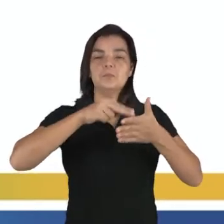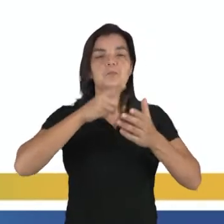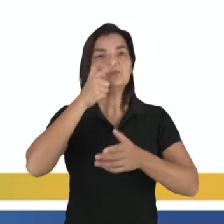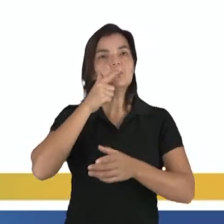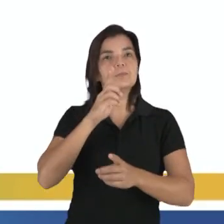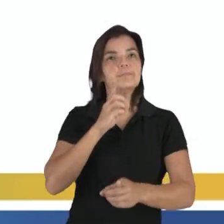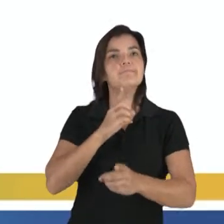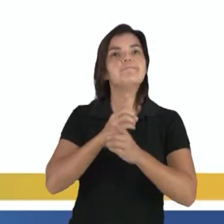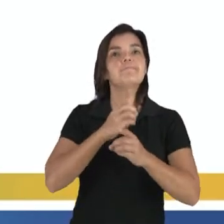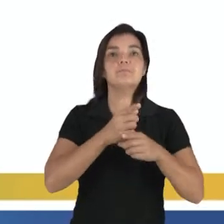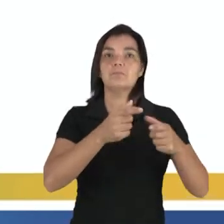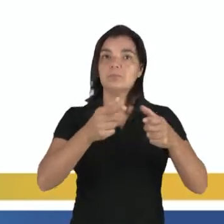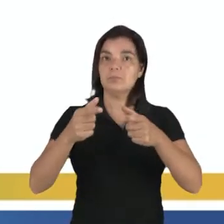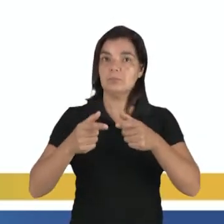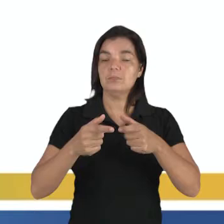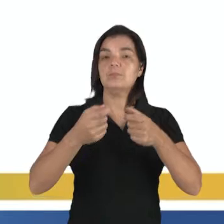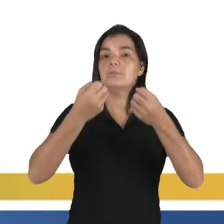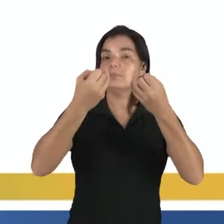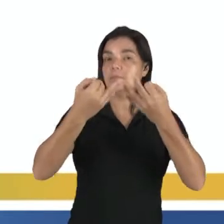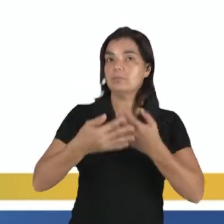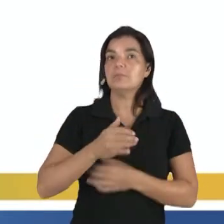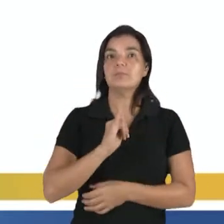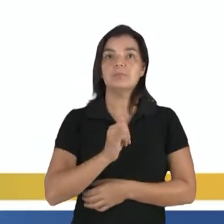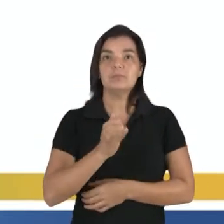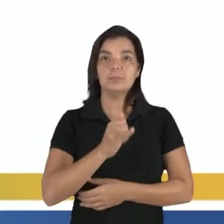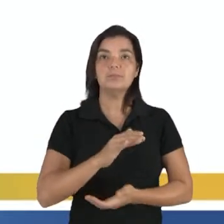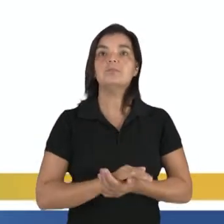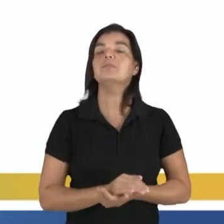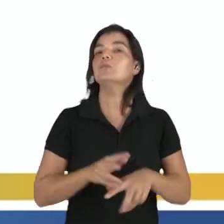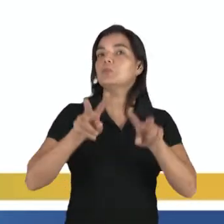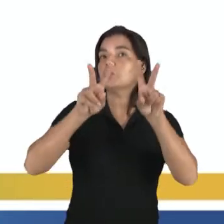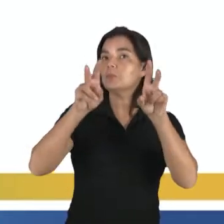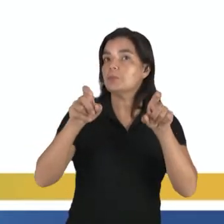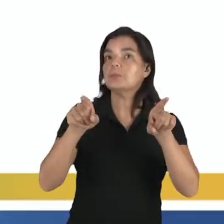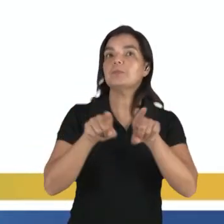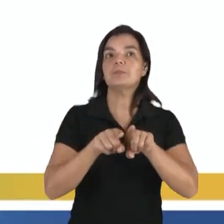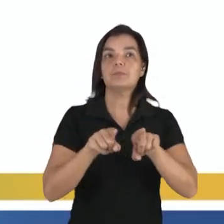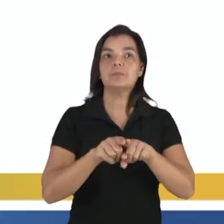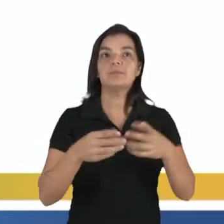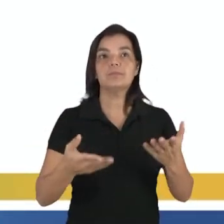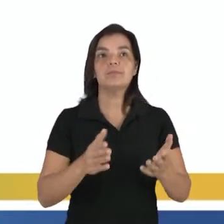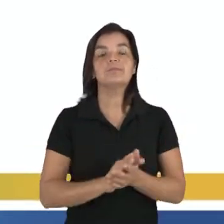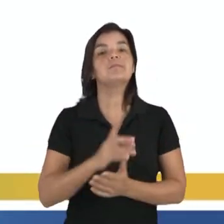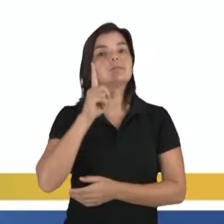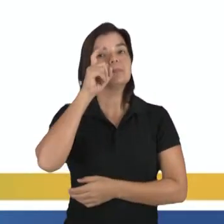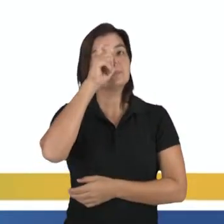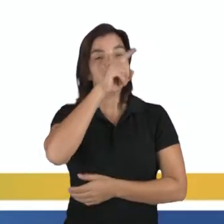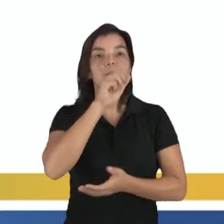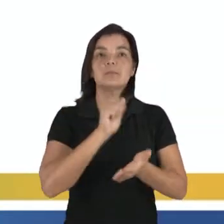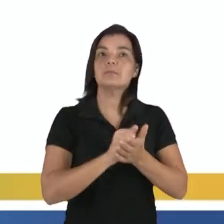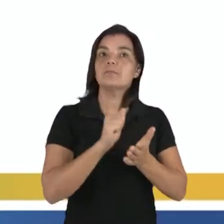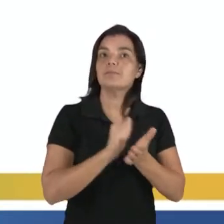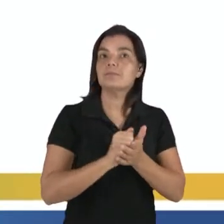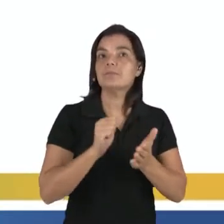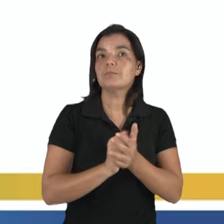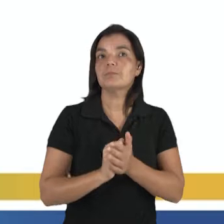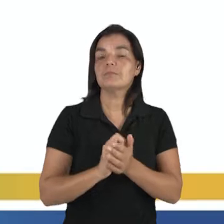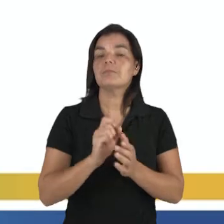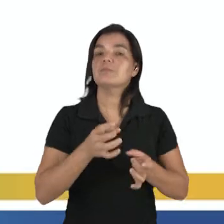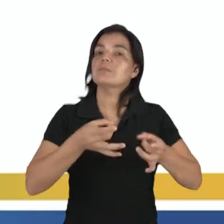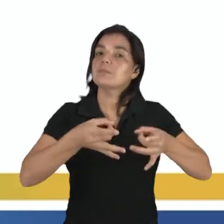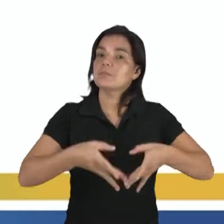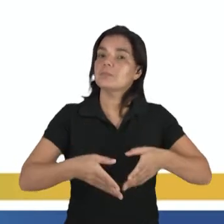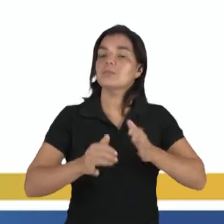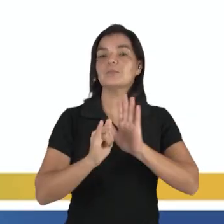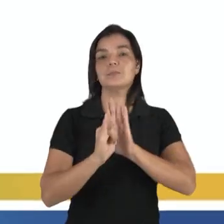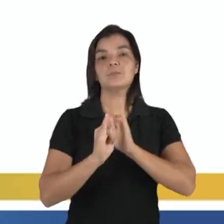pois o leitor consegue identificar o local em que a narração será desenvolvida e o tema, que no caso é a dificuldade de